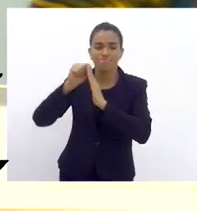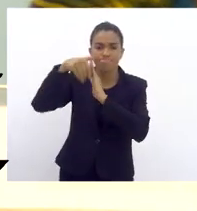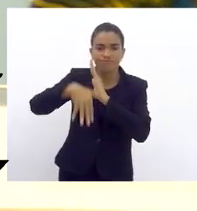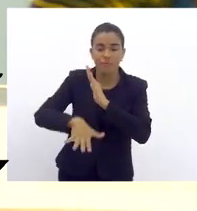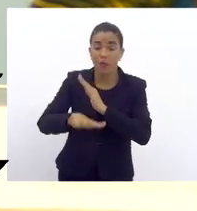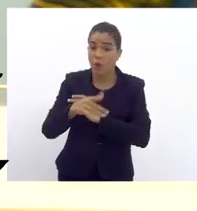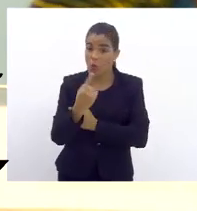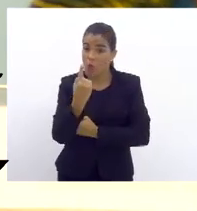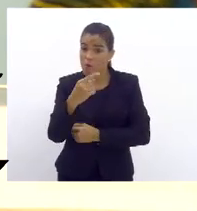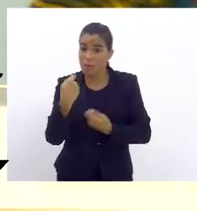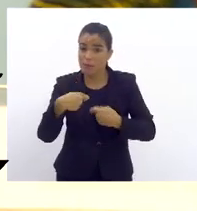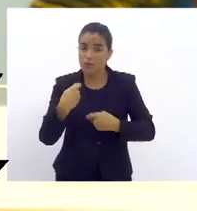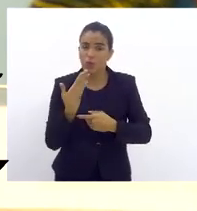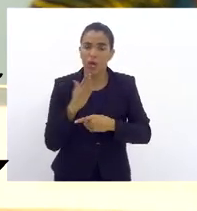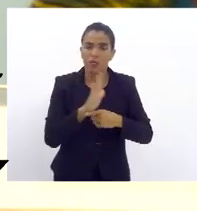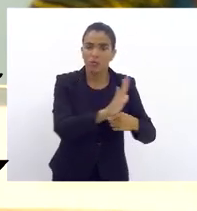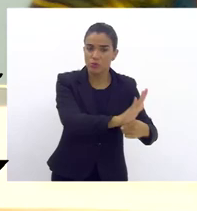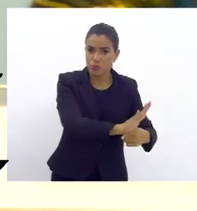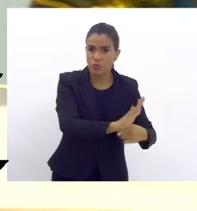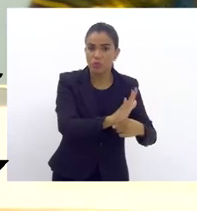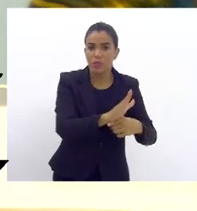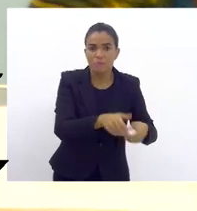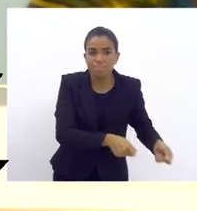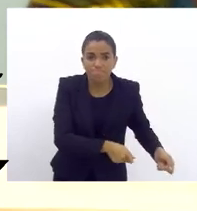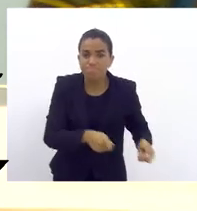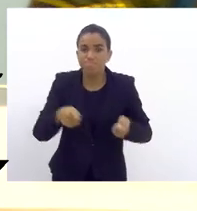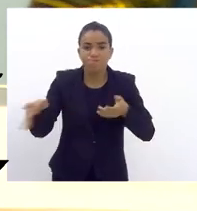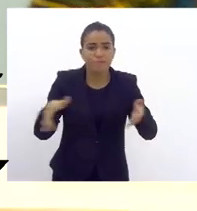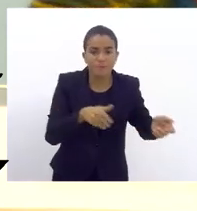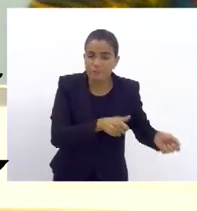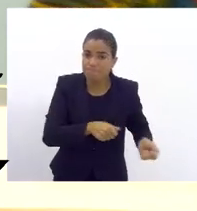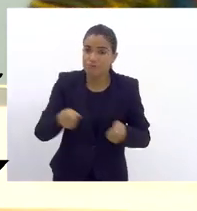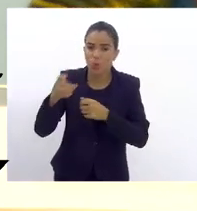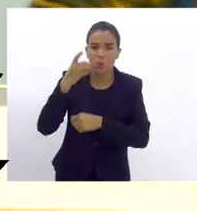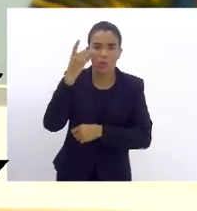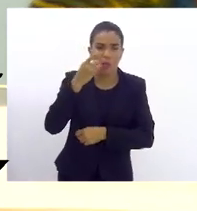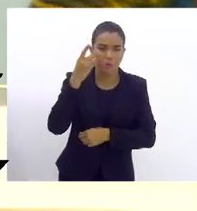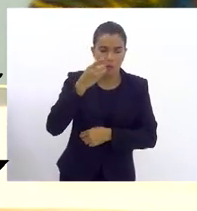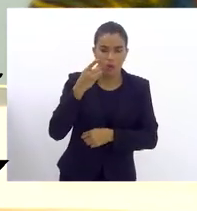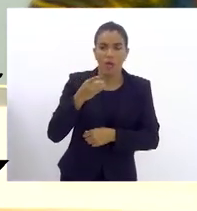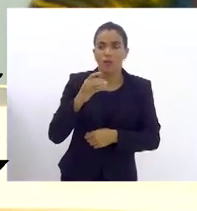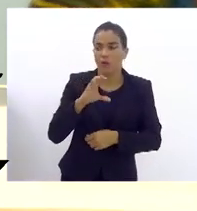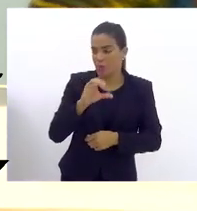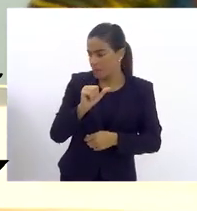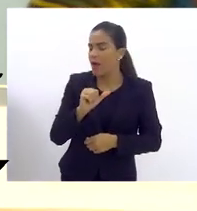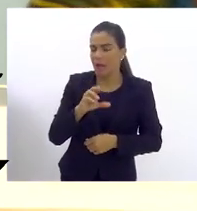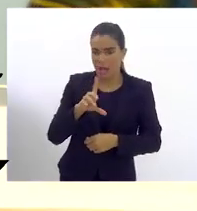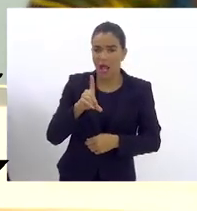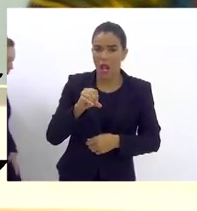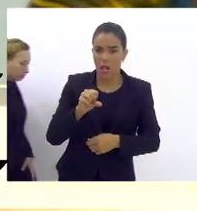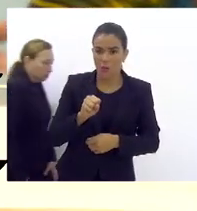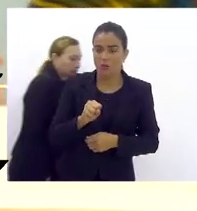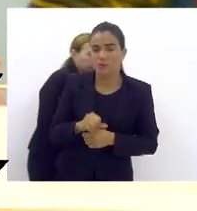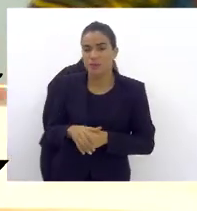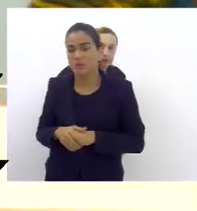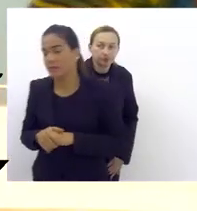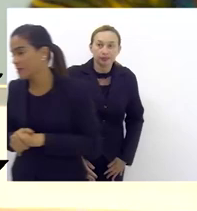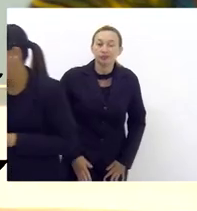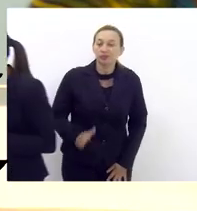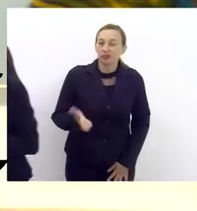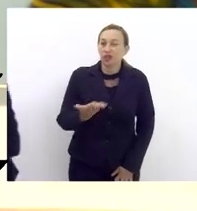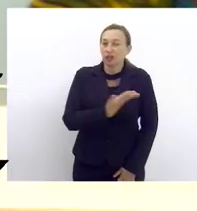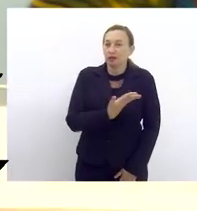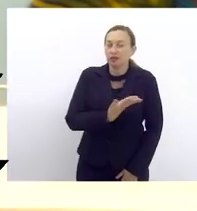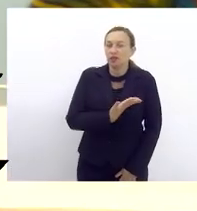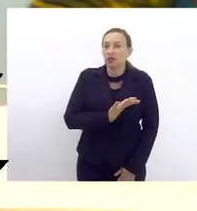precisou de ajuda até para com a mudança para sair de suas casas né e o deputado Carlos Mix sempre teve presente nos ajudando e já era um companheiro